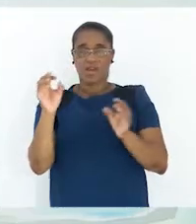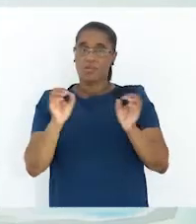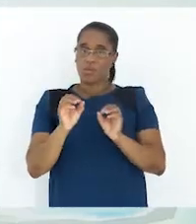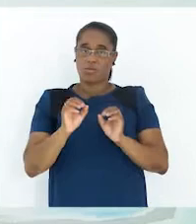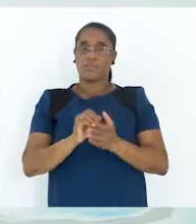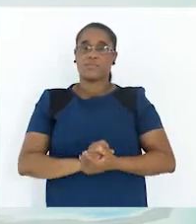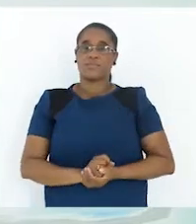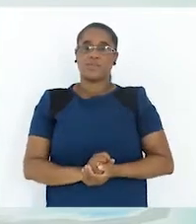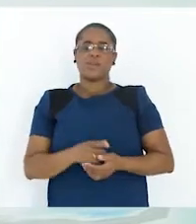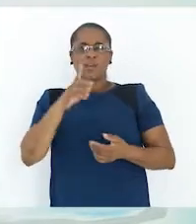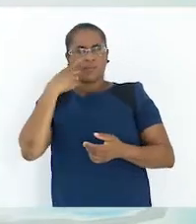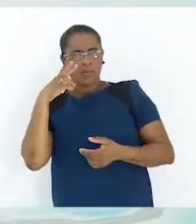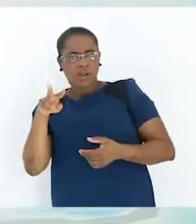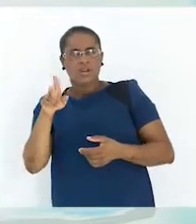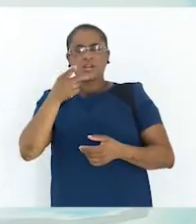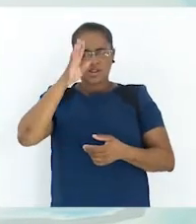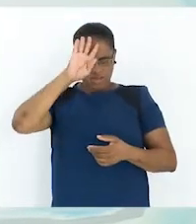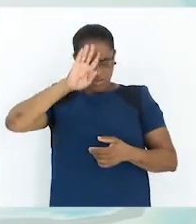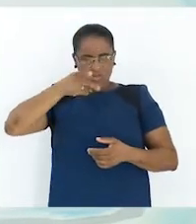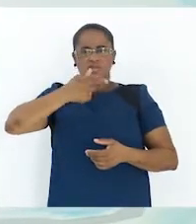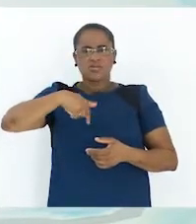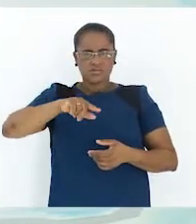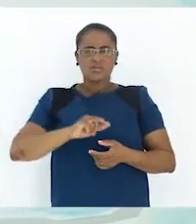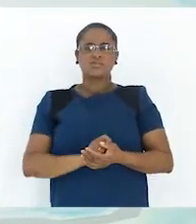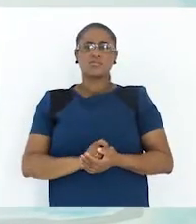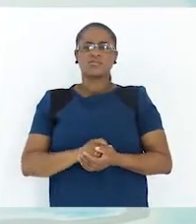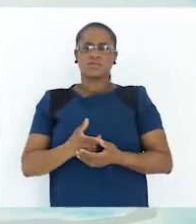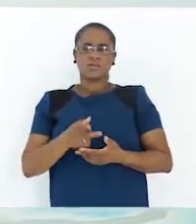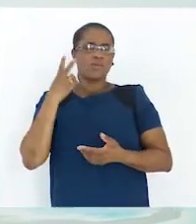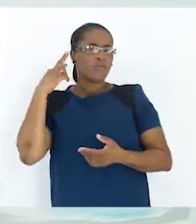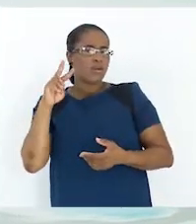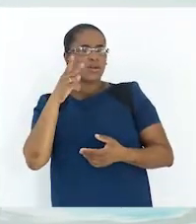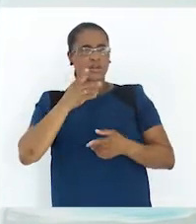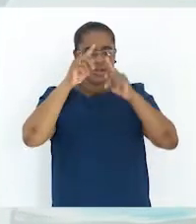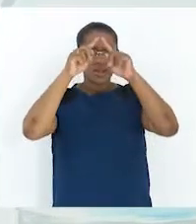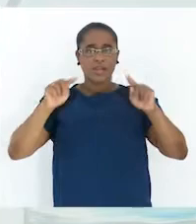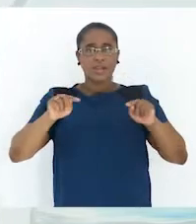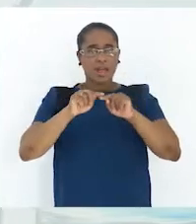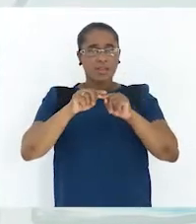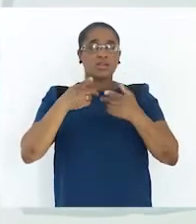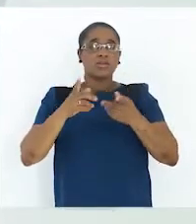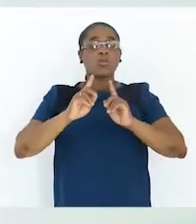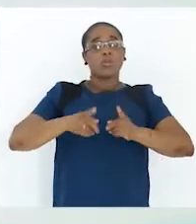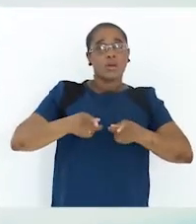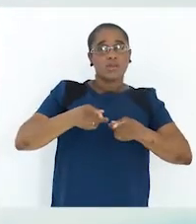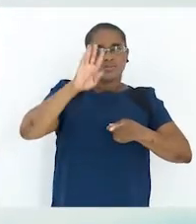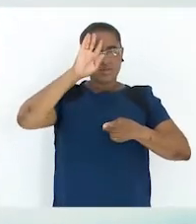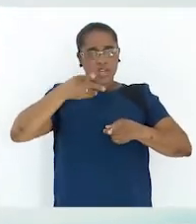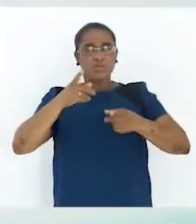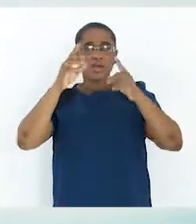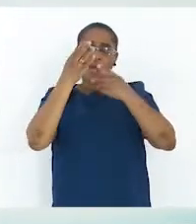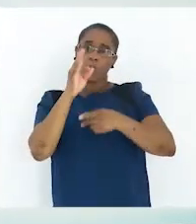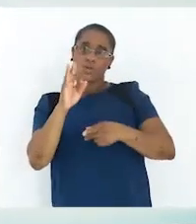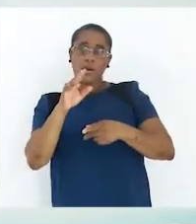nós, sabendo o valor de delta, à partida sabemos se a equação, primeiramente, é